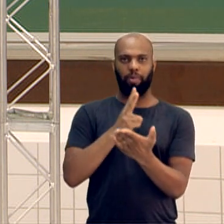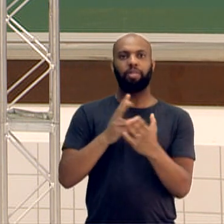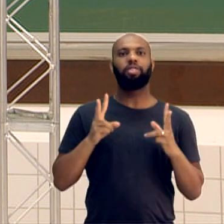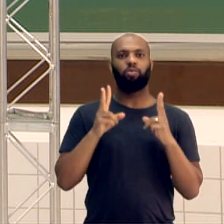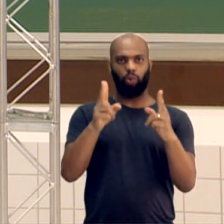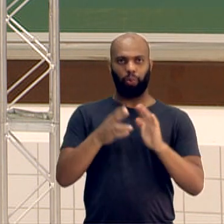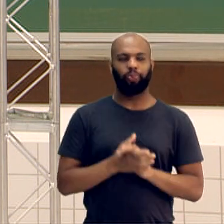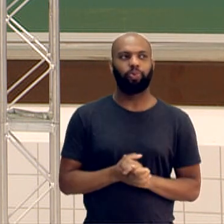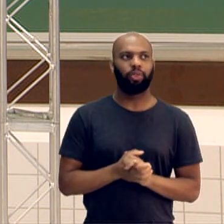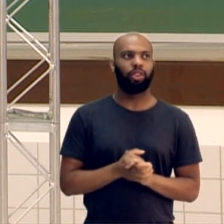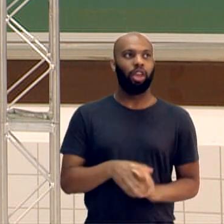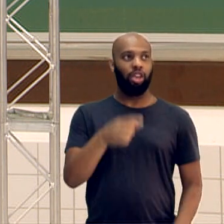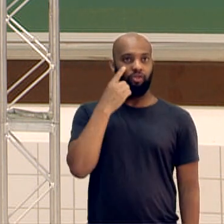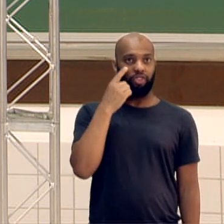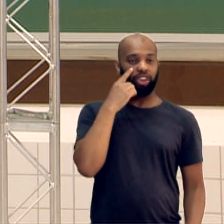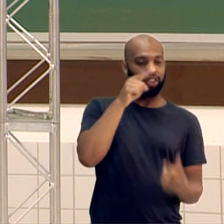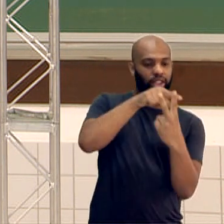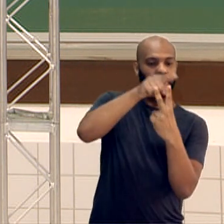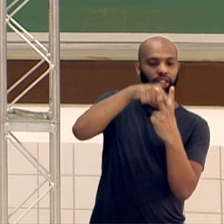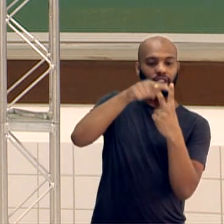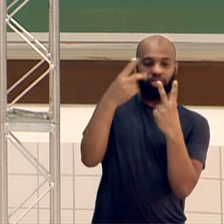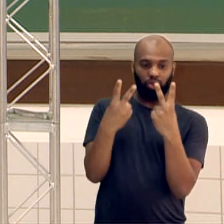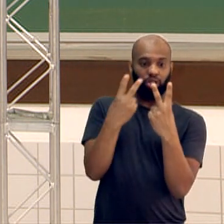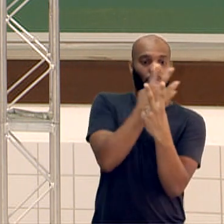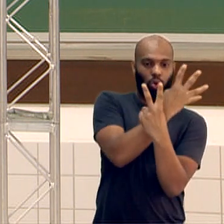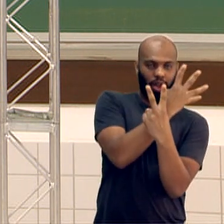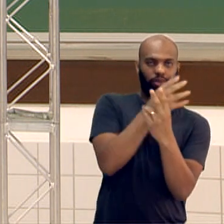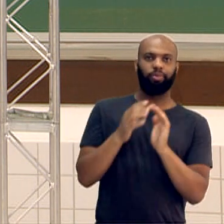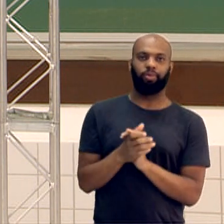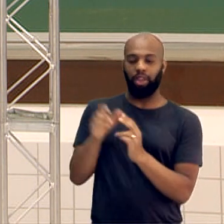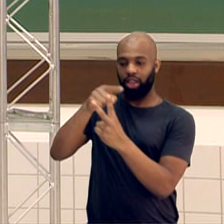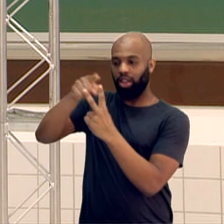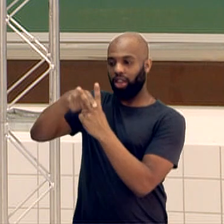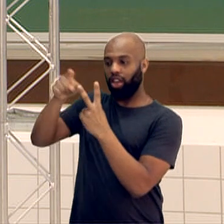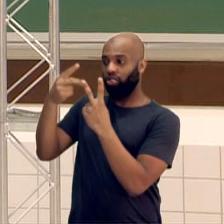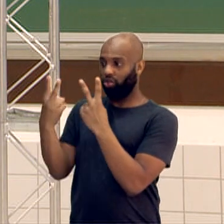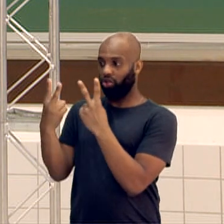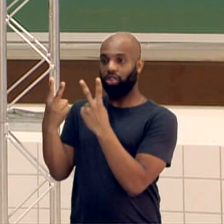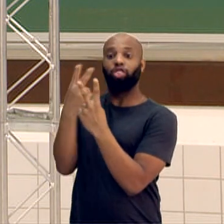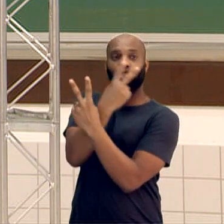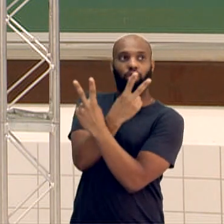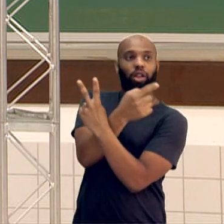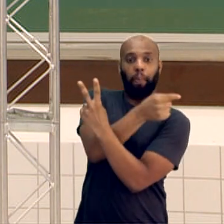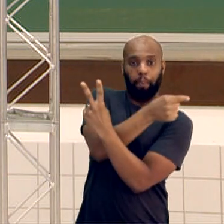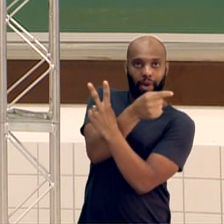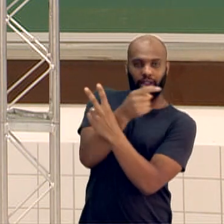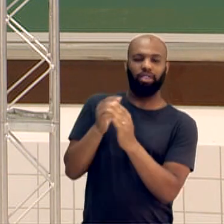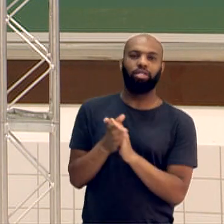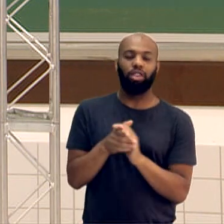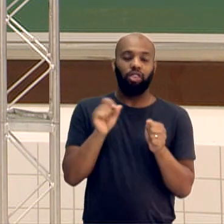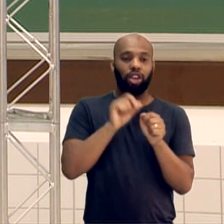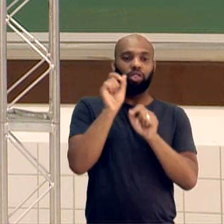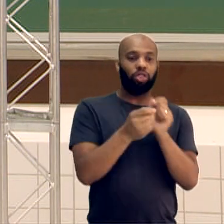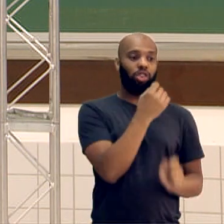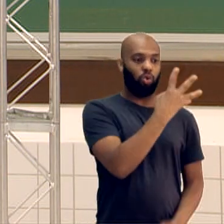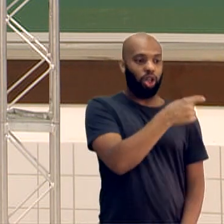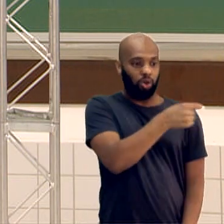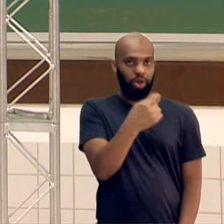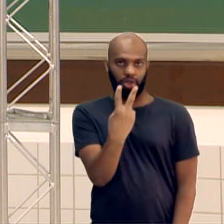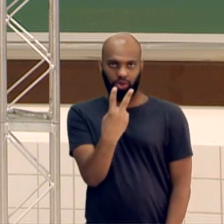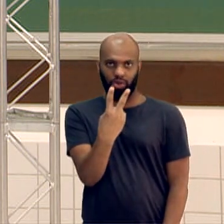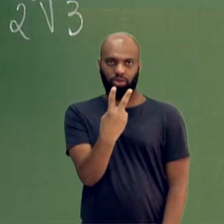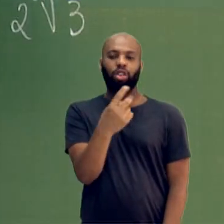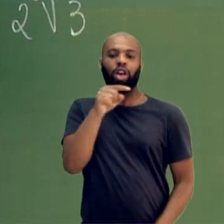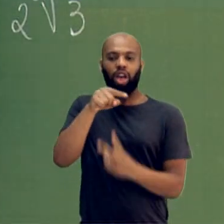tenho 4 menos o 2. A raiz de 2 eu vou repetir, ok?